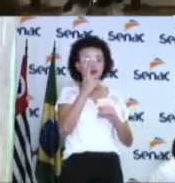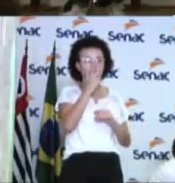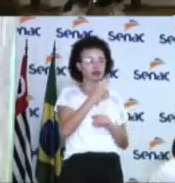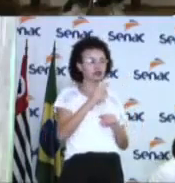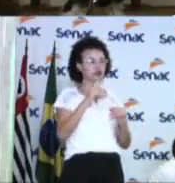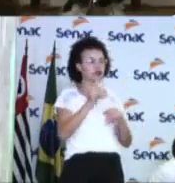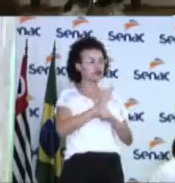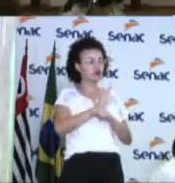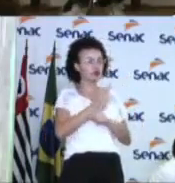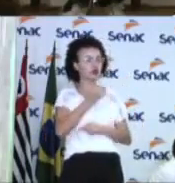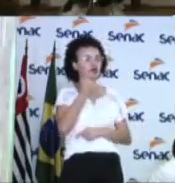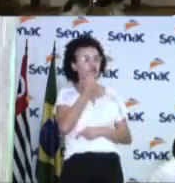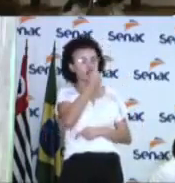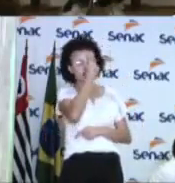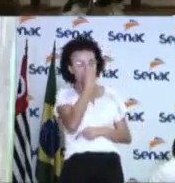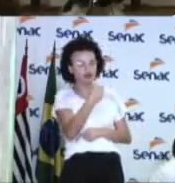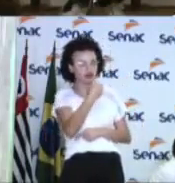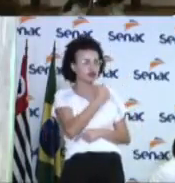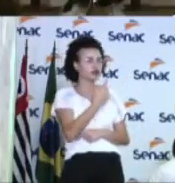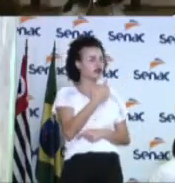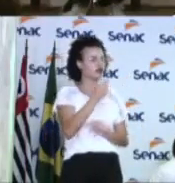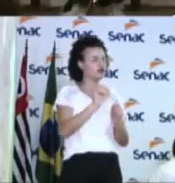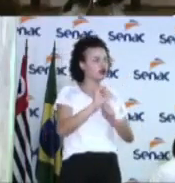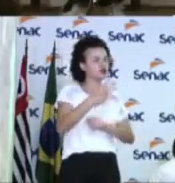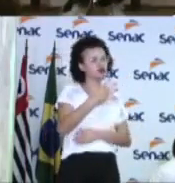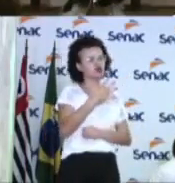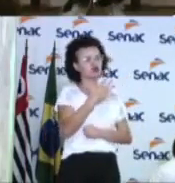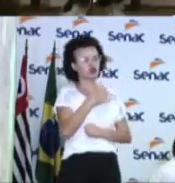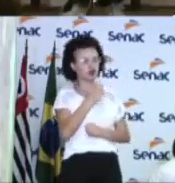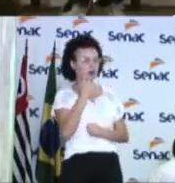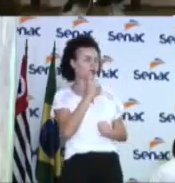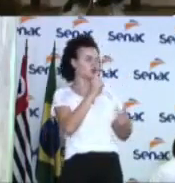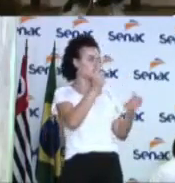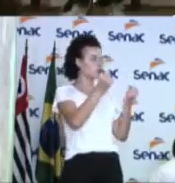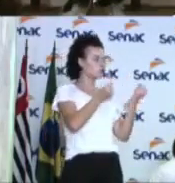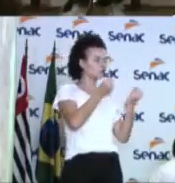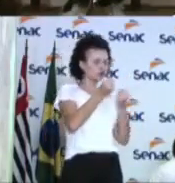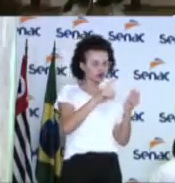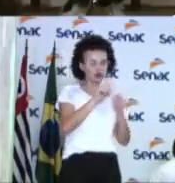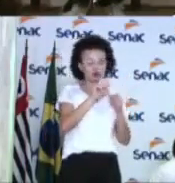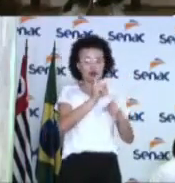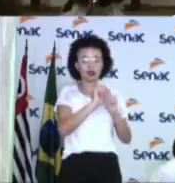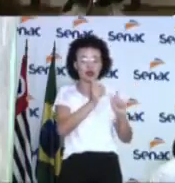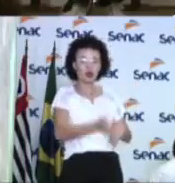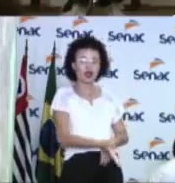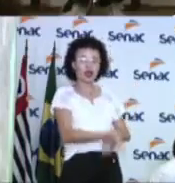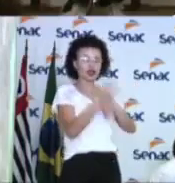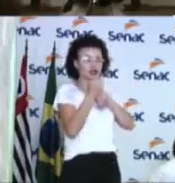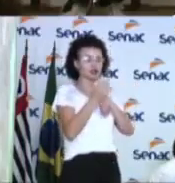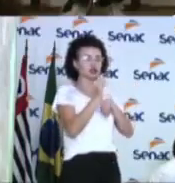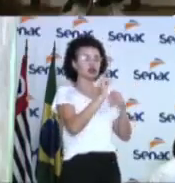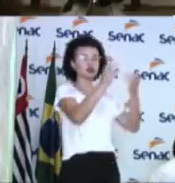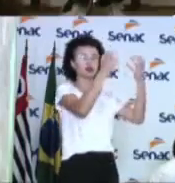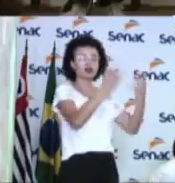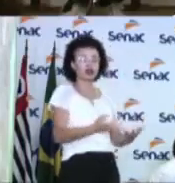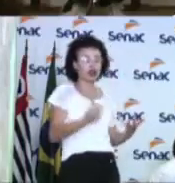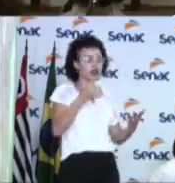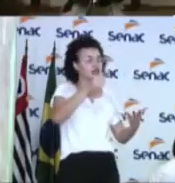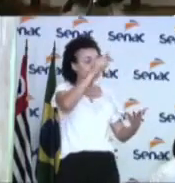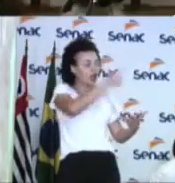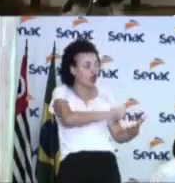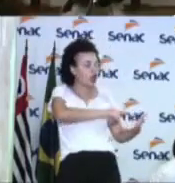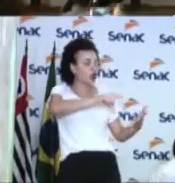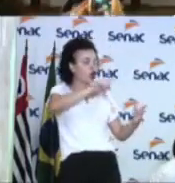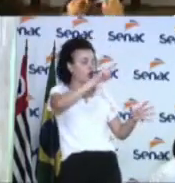fica vendo assim, o jeito, você faz uma... Por exemplo, carro é isso, você faz uma reunião pré, só para dizer como que você vai mostrar essa roda